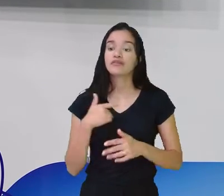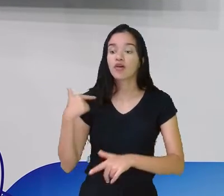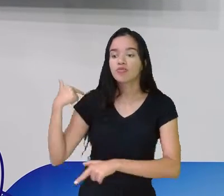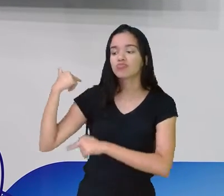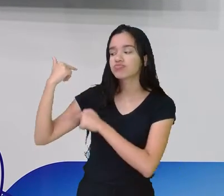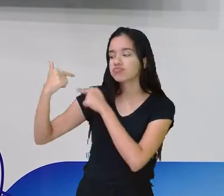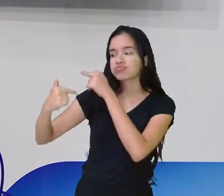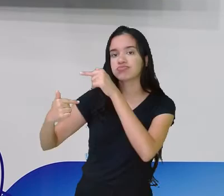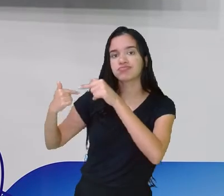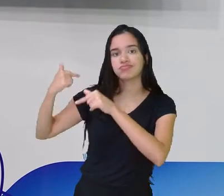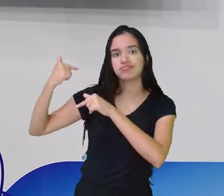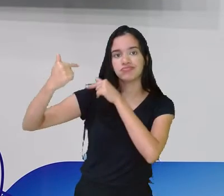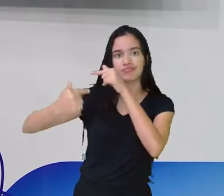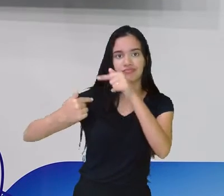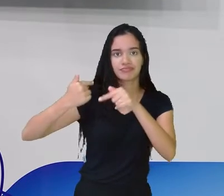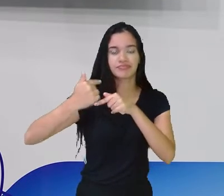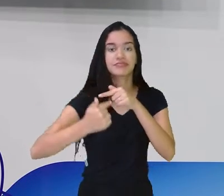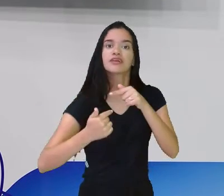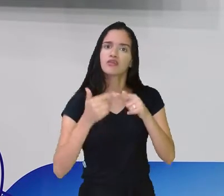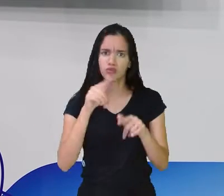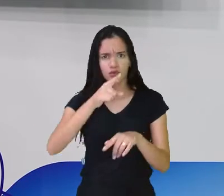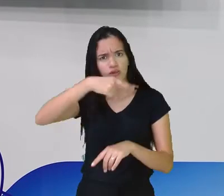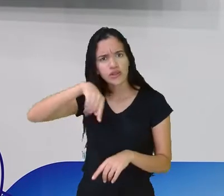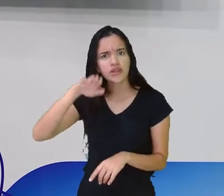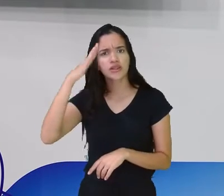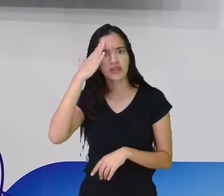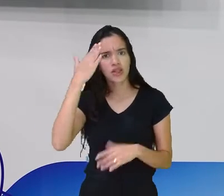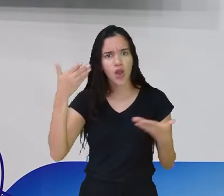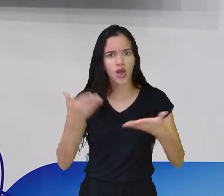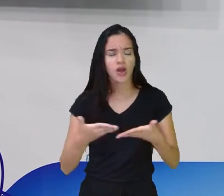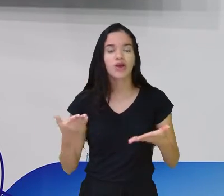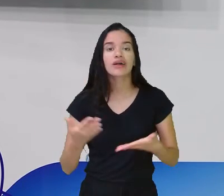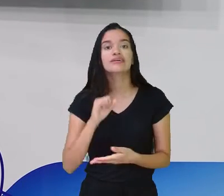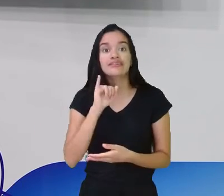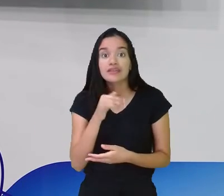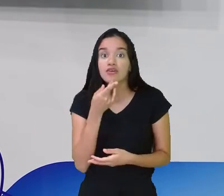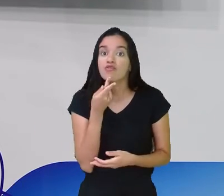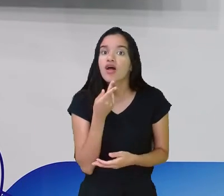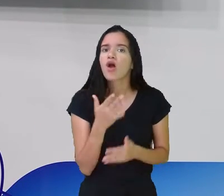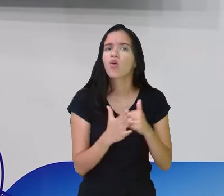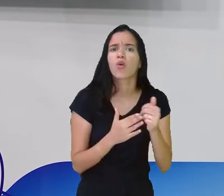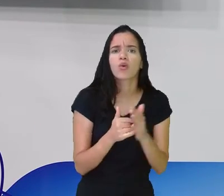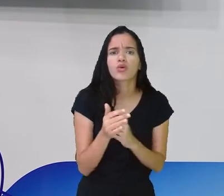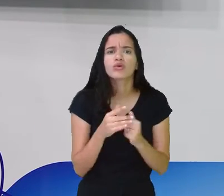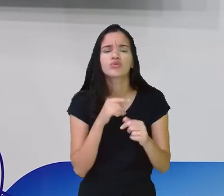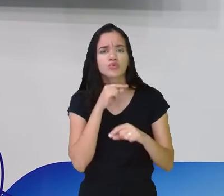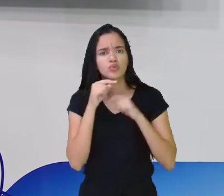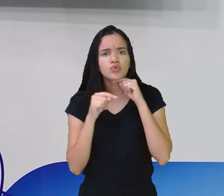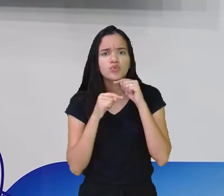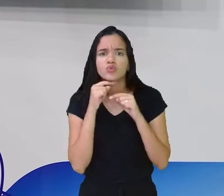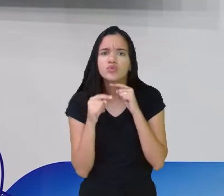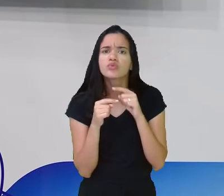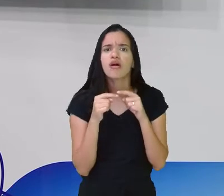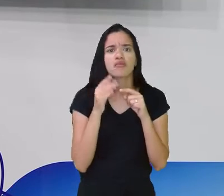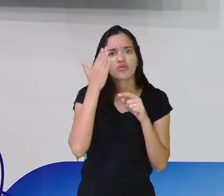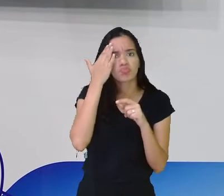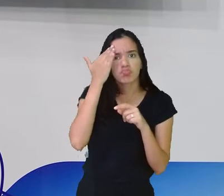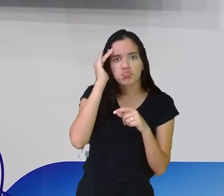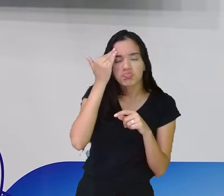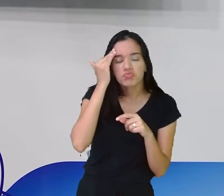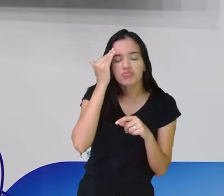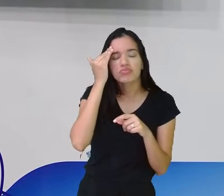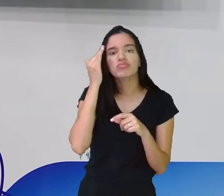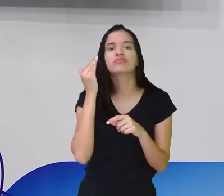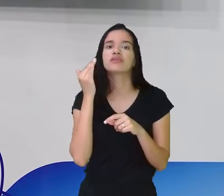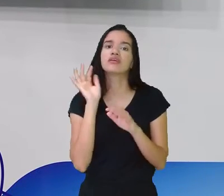de geração para geração. Entendeu agora? Se eu falar qualquer coisa aqui, você não entender, a professora Márcia está ali a